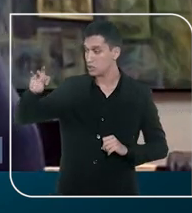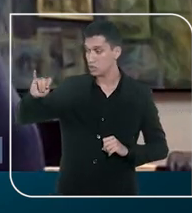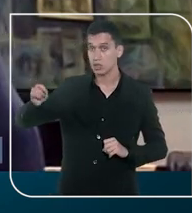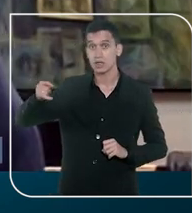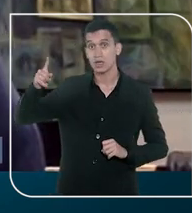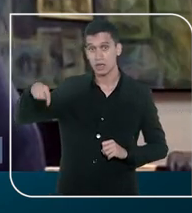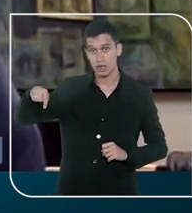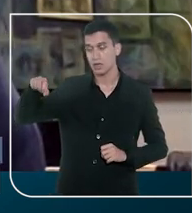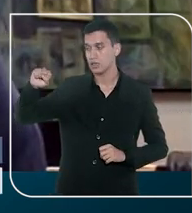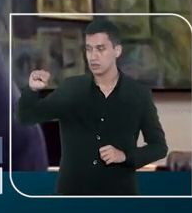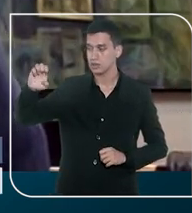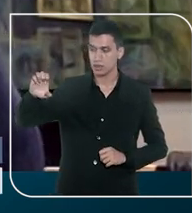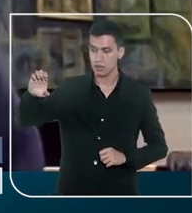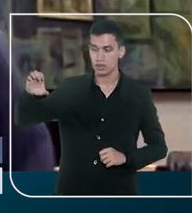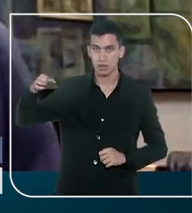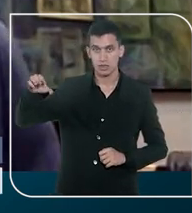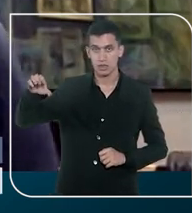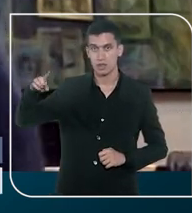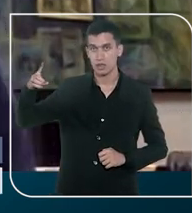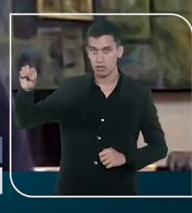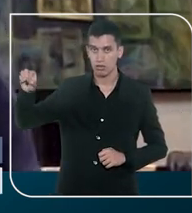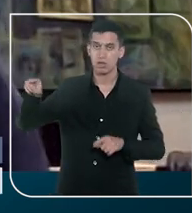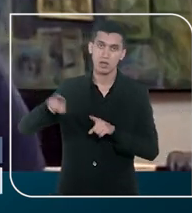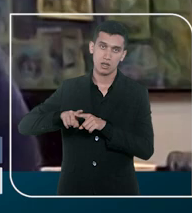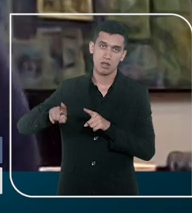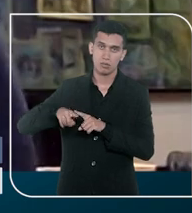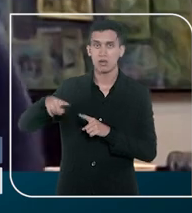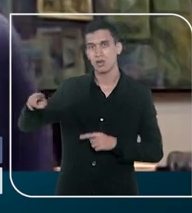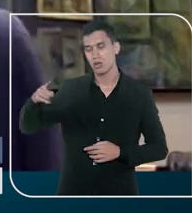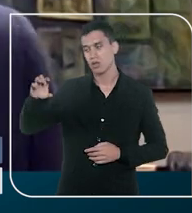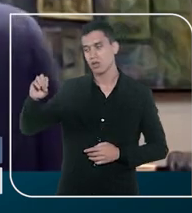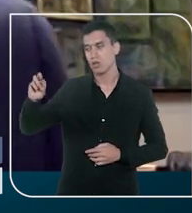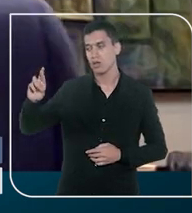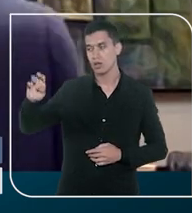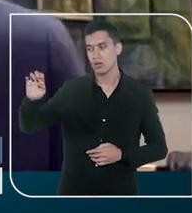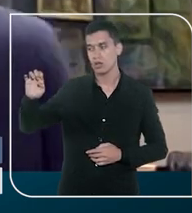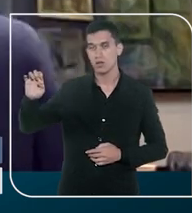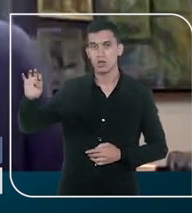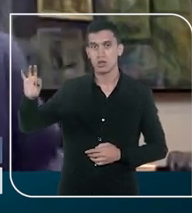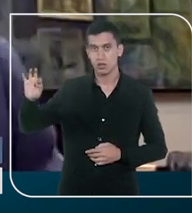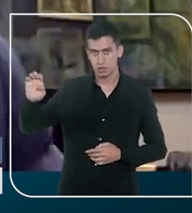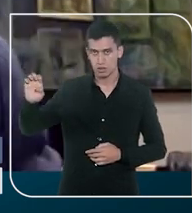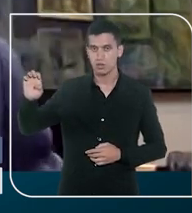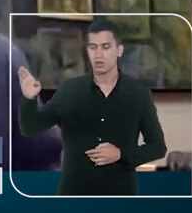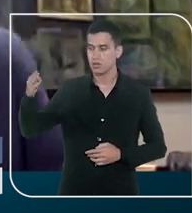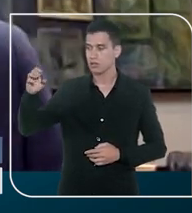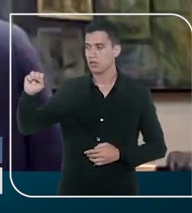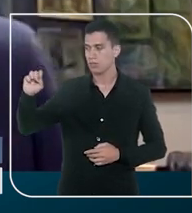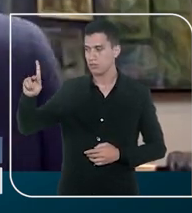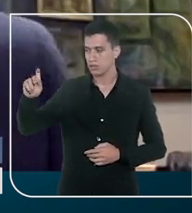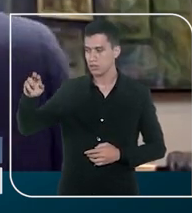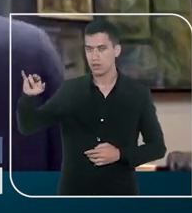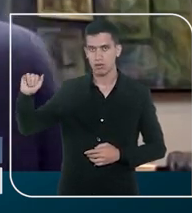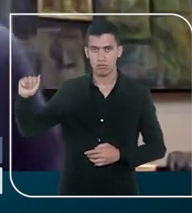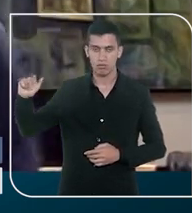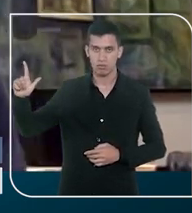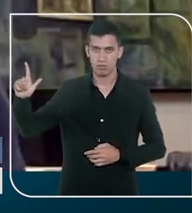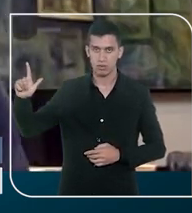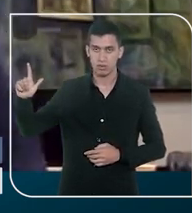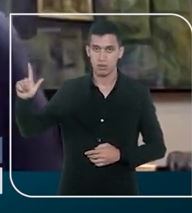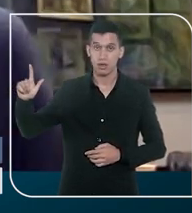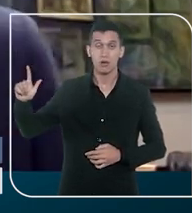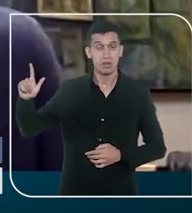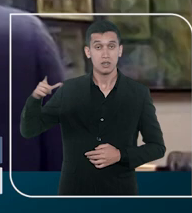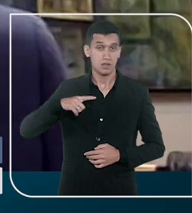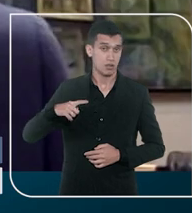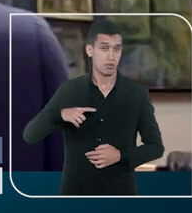especial. Né? Aqui é interessante também, eu costumo dizer para meus alunos, é algo muito óbvio para muitos colegas, eu peço perdão antecipadamente,